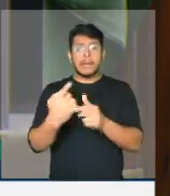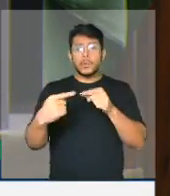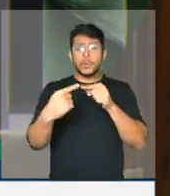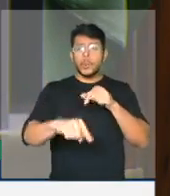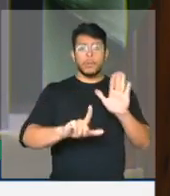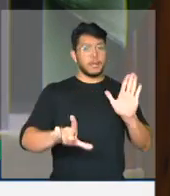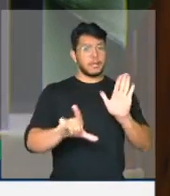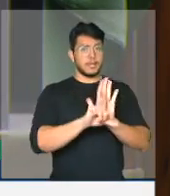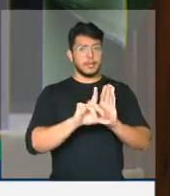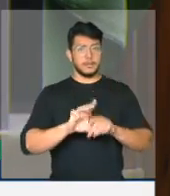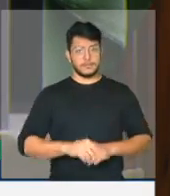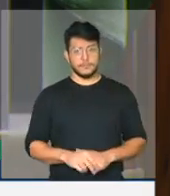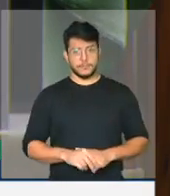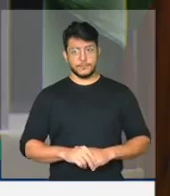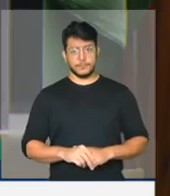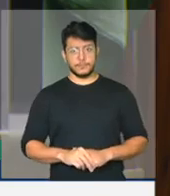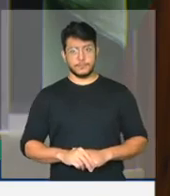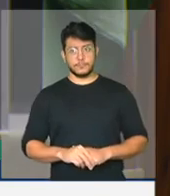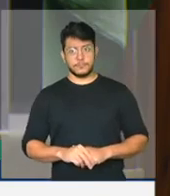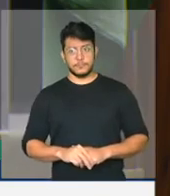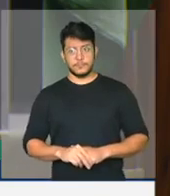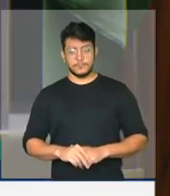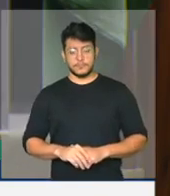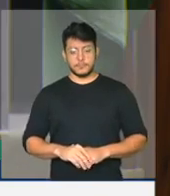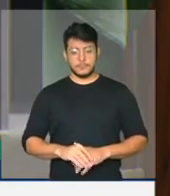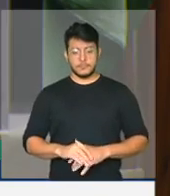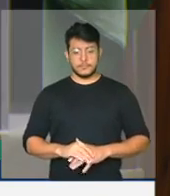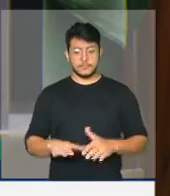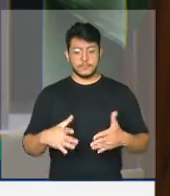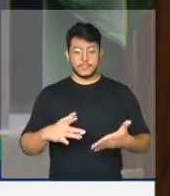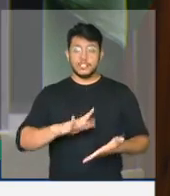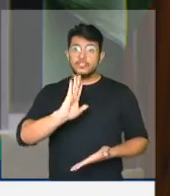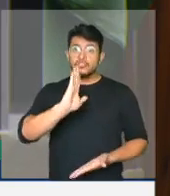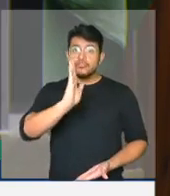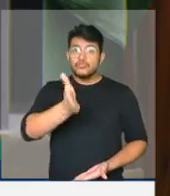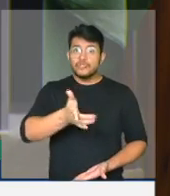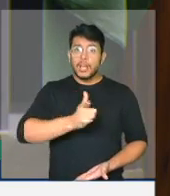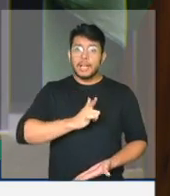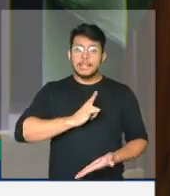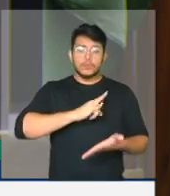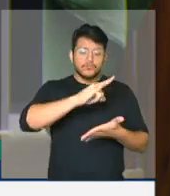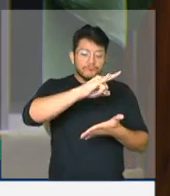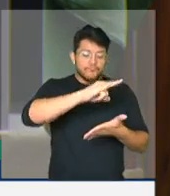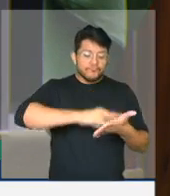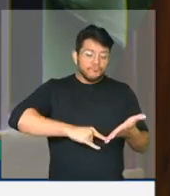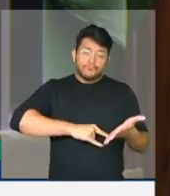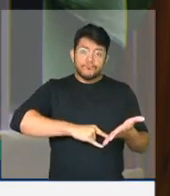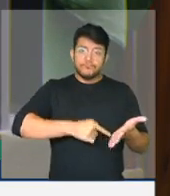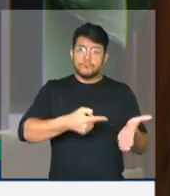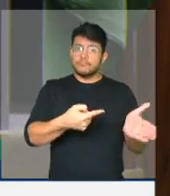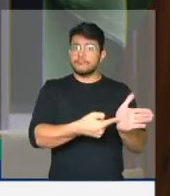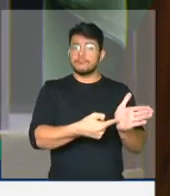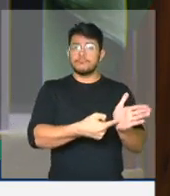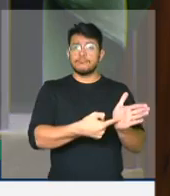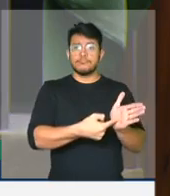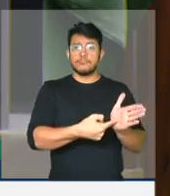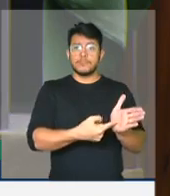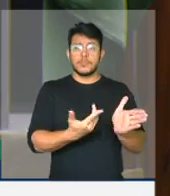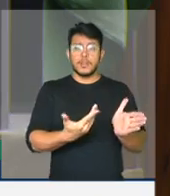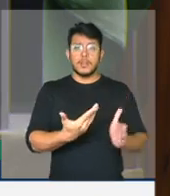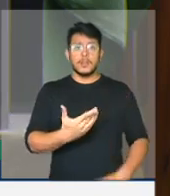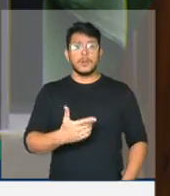na alíquota do preço dos combustíveis. É documental o que eu estou dizendo aqui. O governo